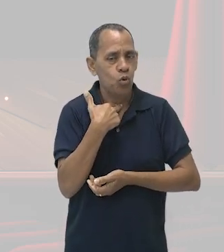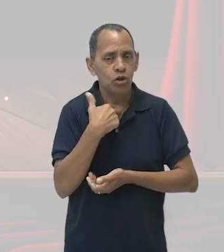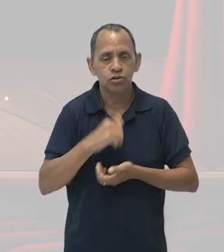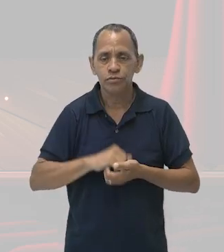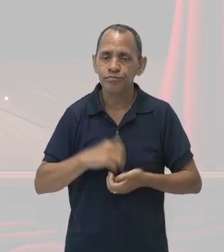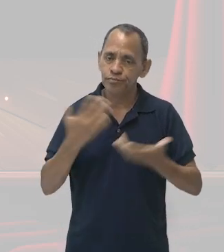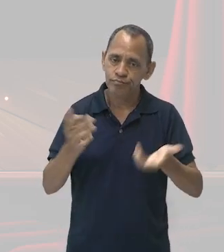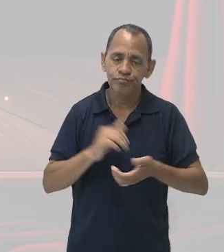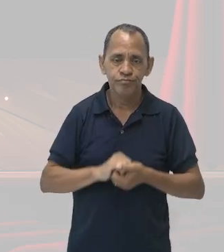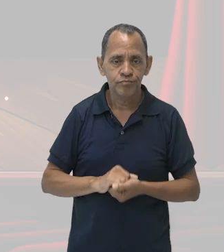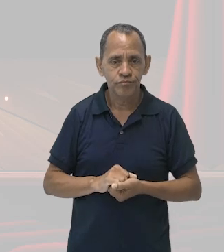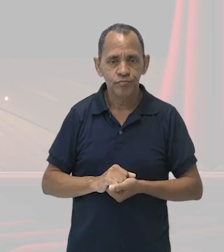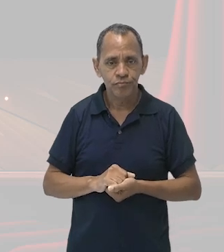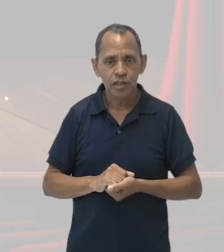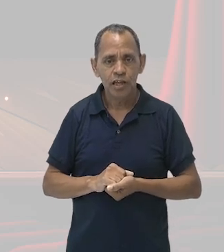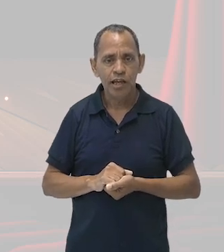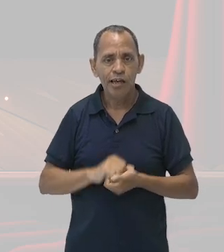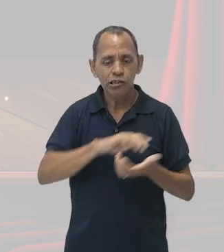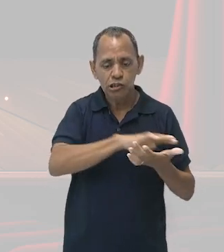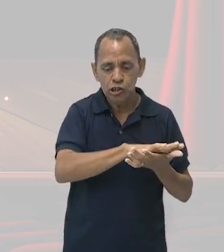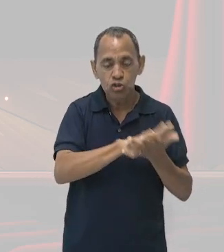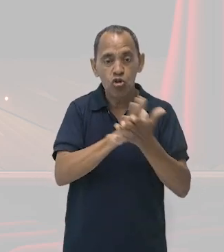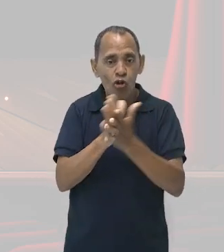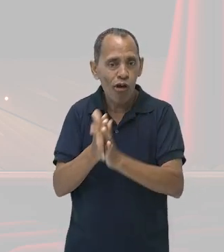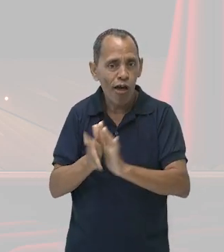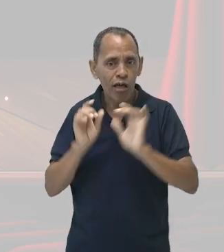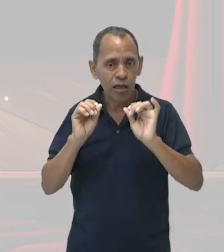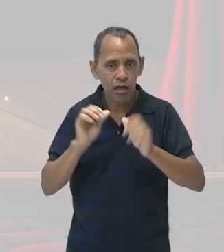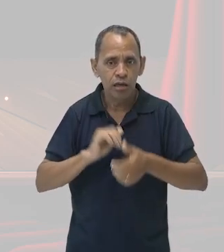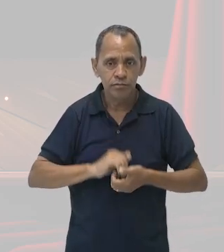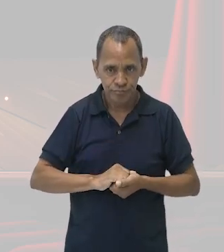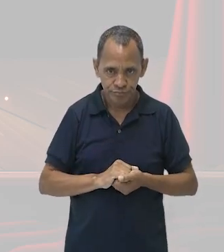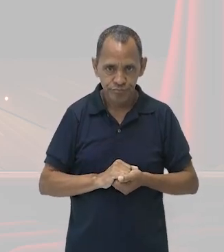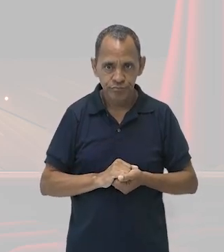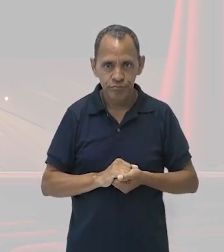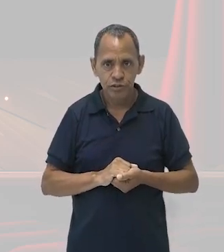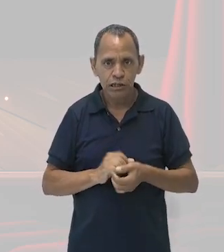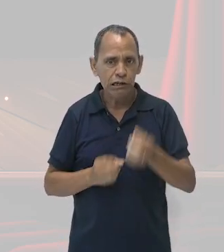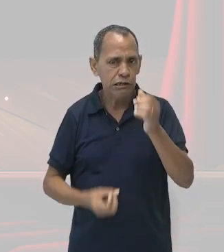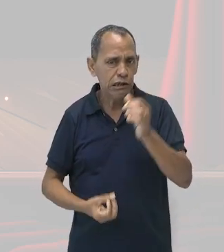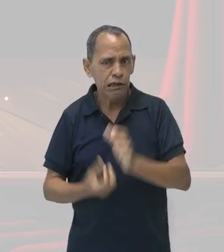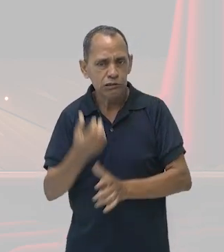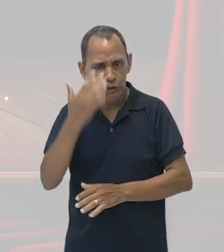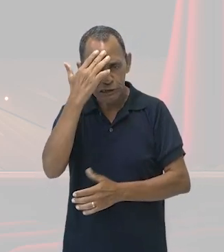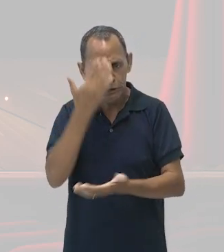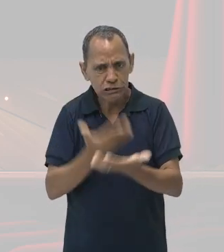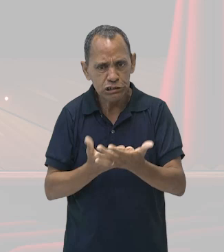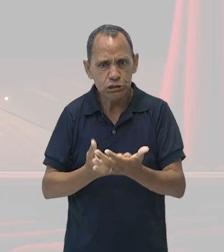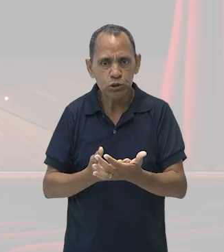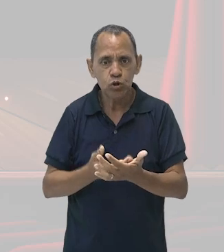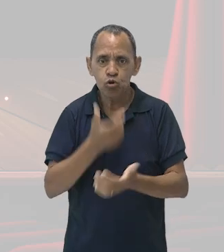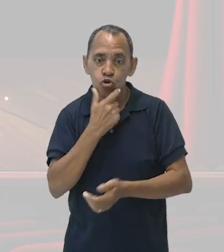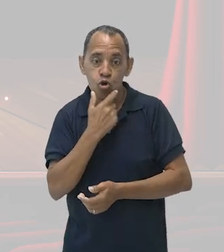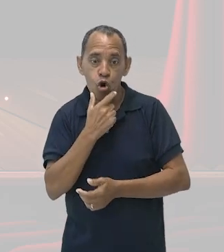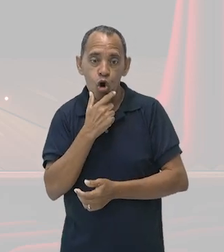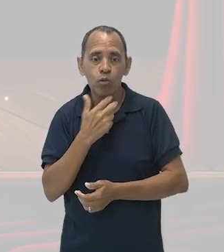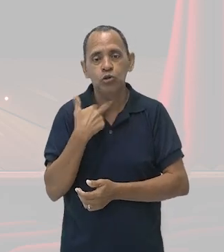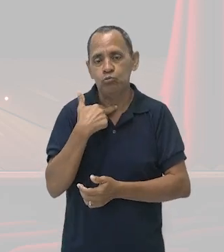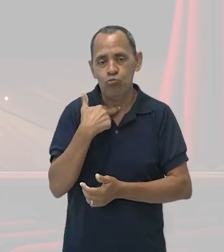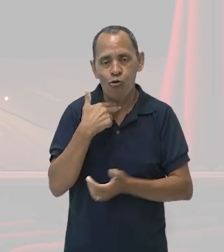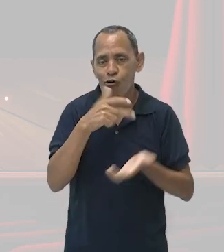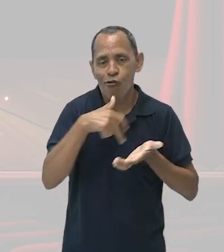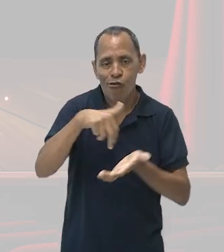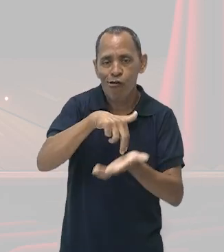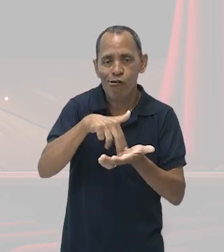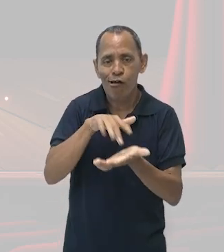Estereotipando a questão do balé, dizendo que o balé é somente feminino e que homens não podem dançar. Mas